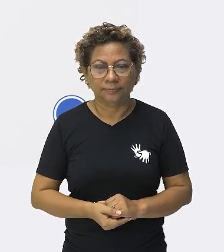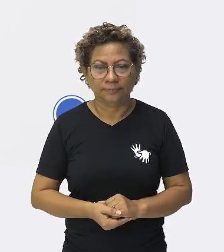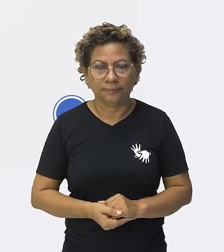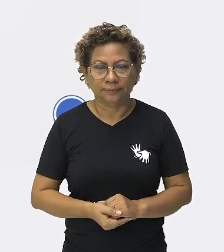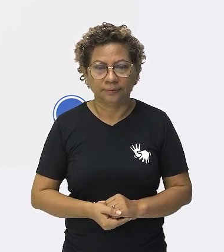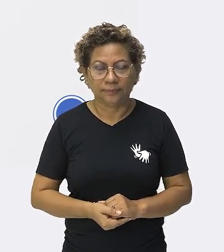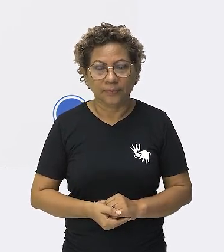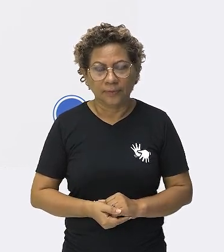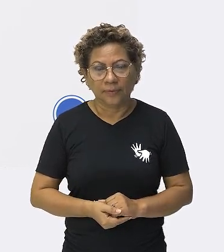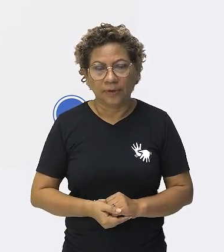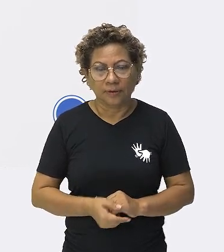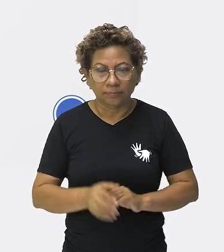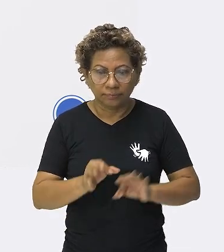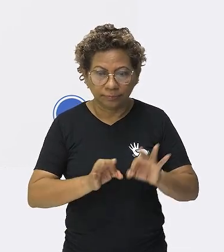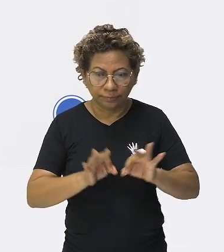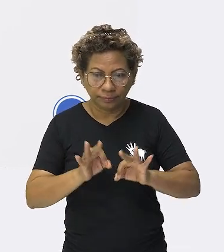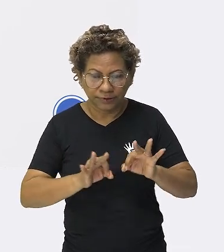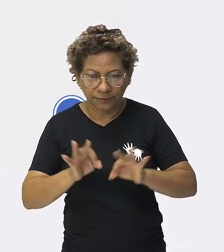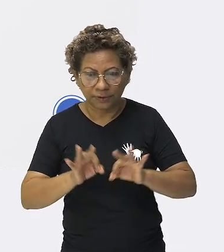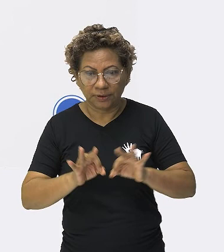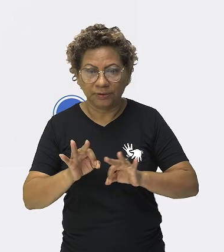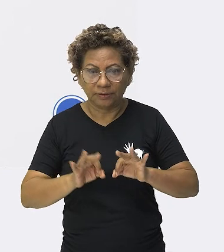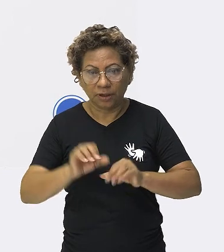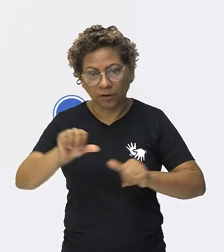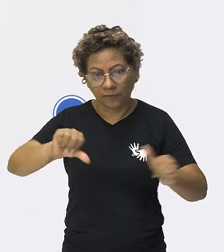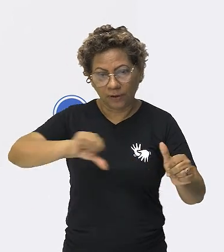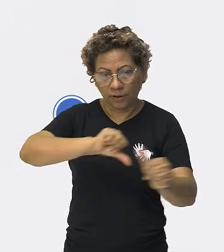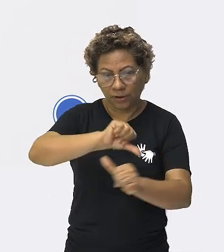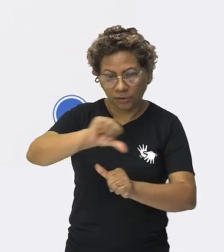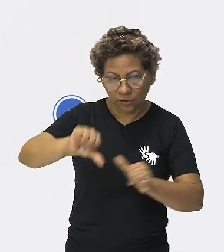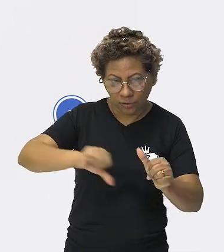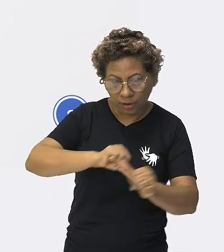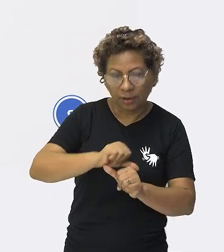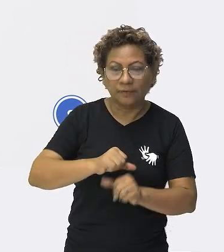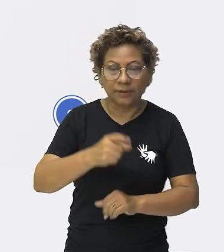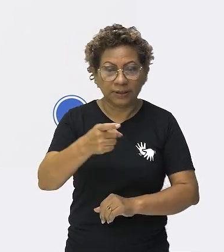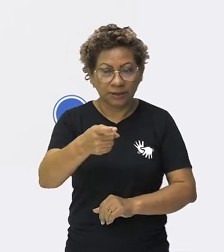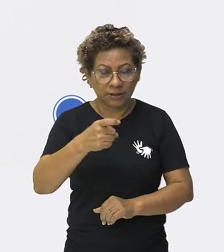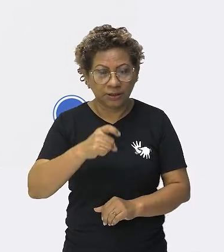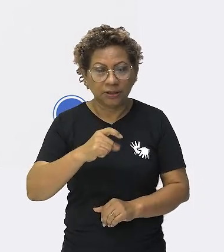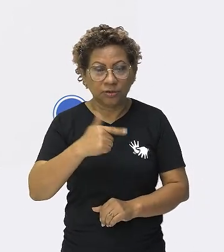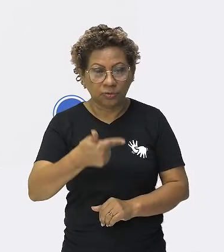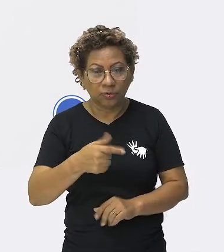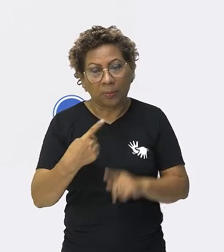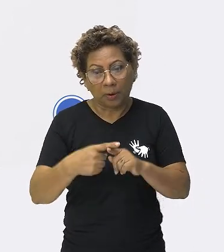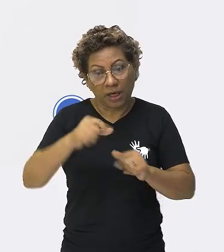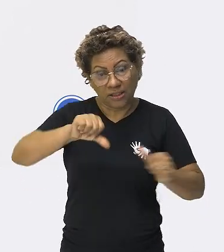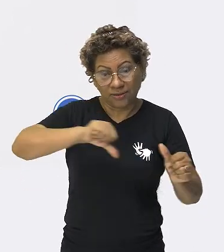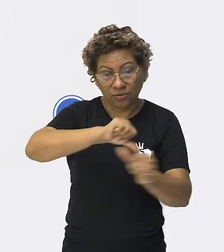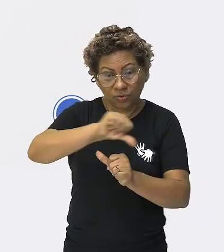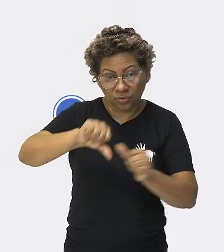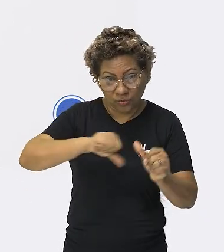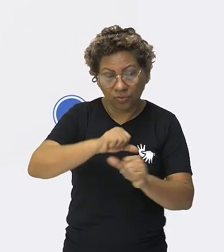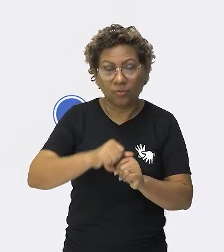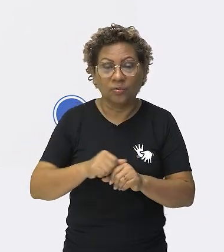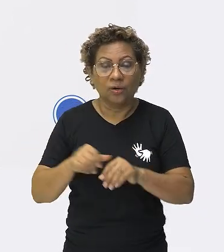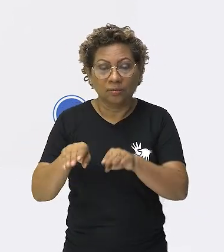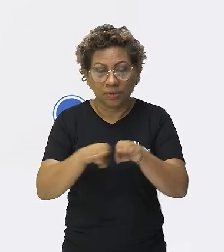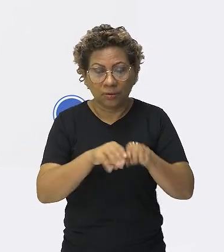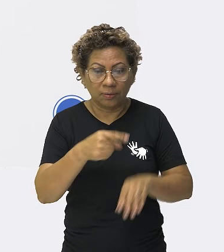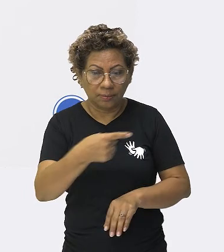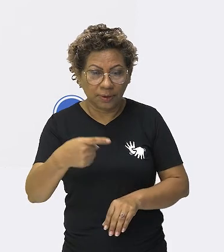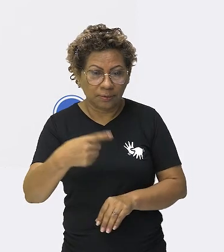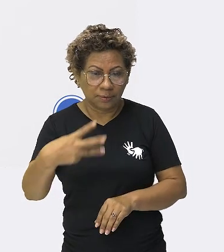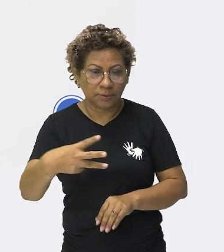A gente vai levar esse 3 lá para o segundo membro. Então, vai ficar x sobre 2 aqui no primeiro membro igual a menos 3.